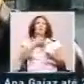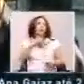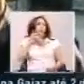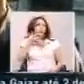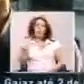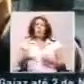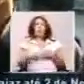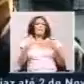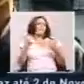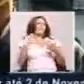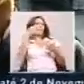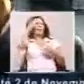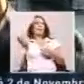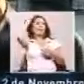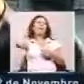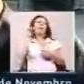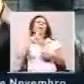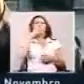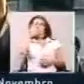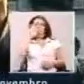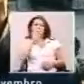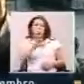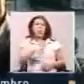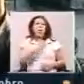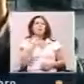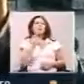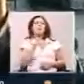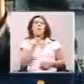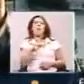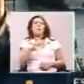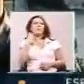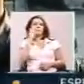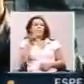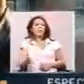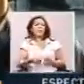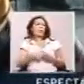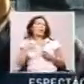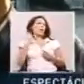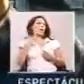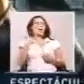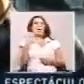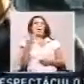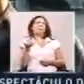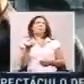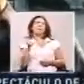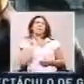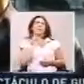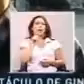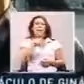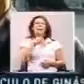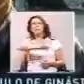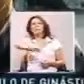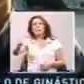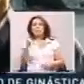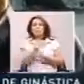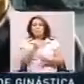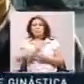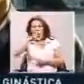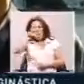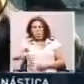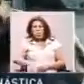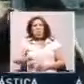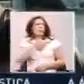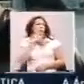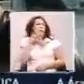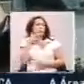a, por exemplo, a serem chamados, a serem insultados, a serem terem que desempenhar tarefas às vezes